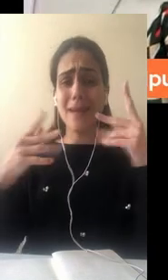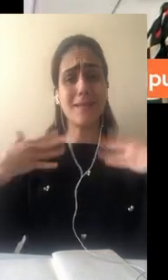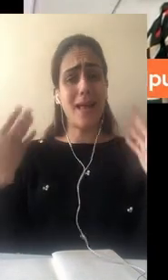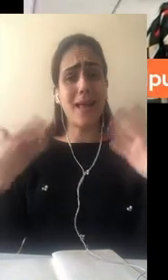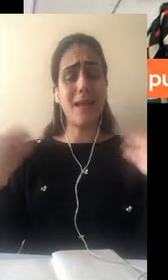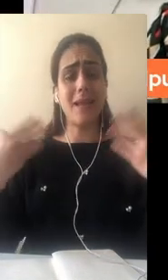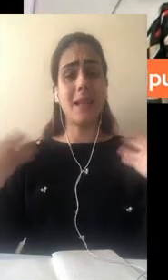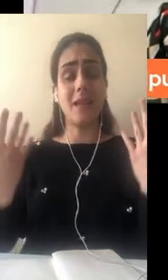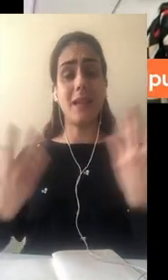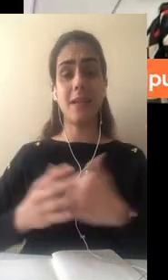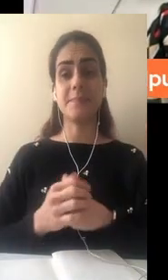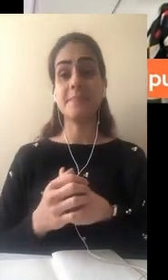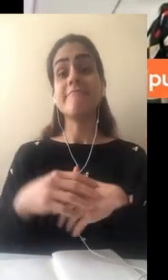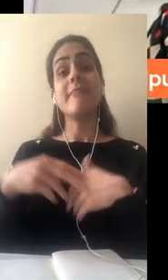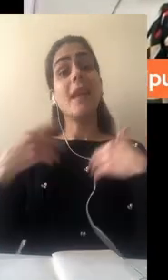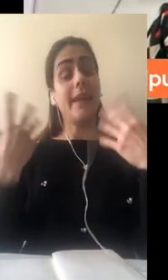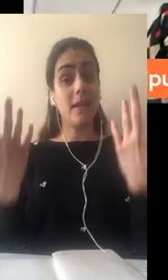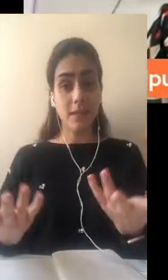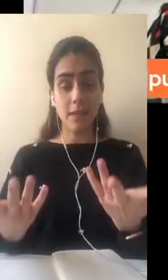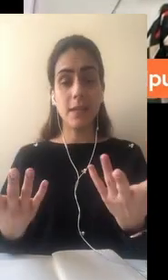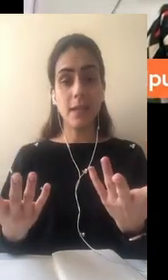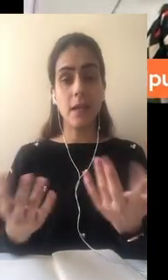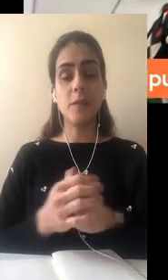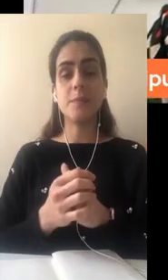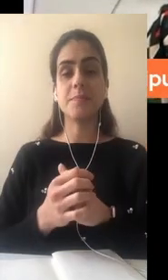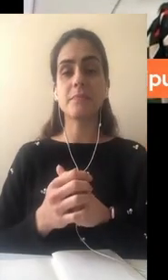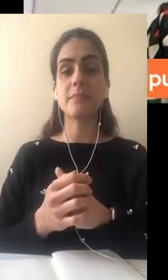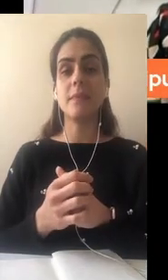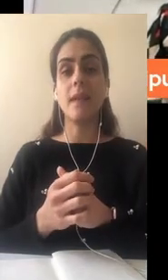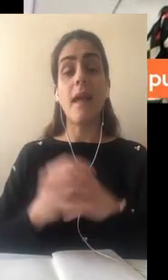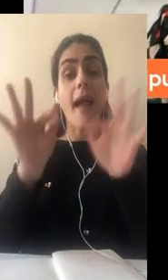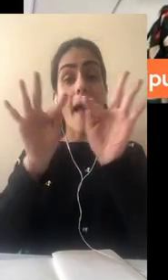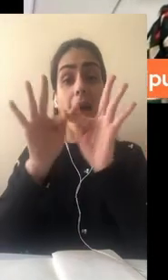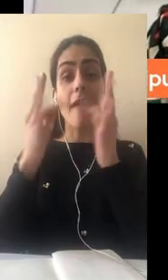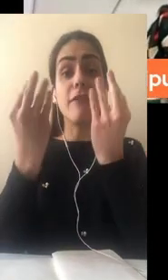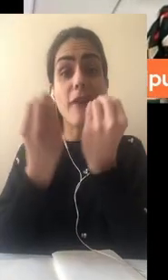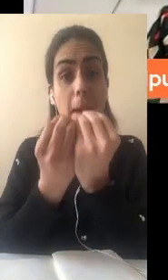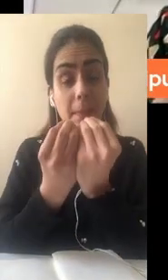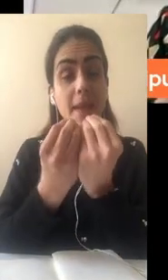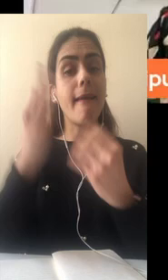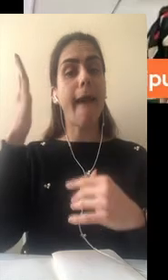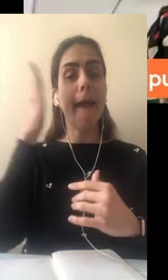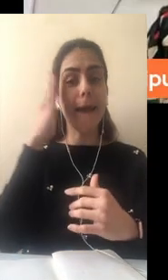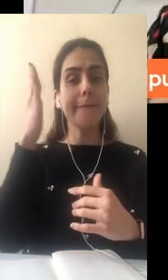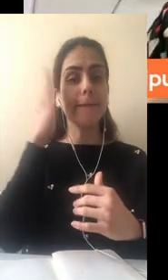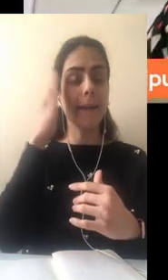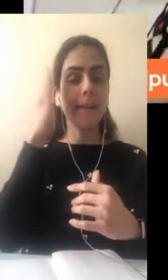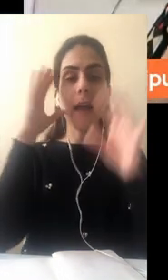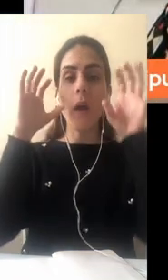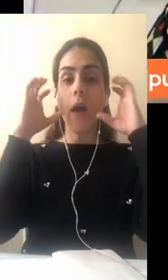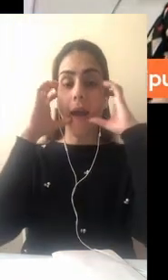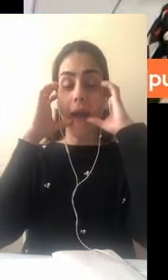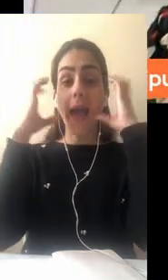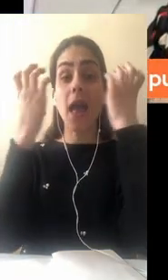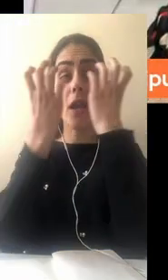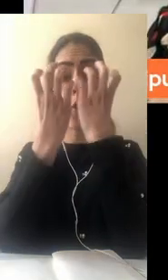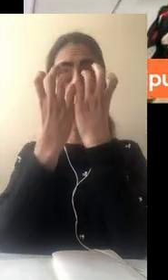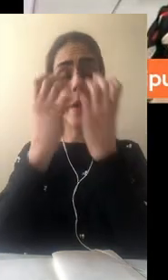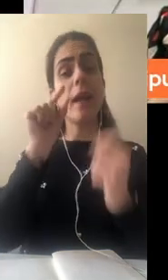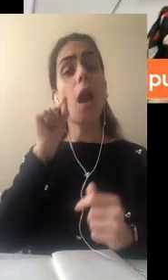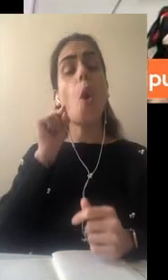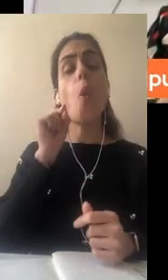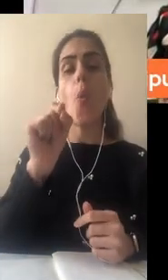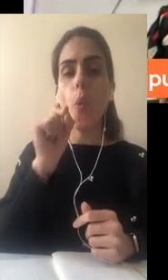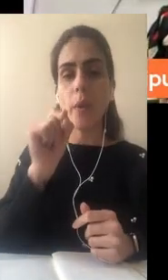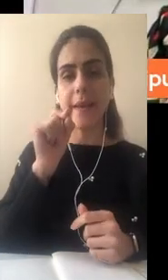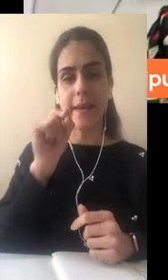entenderam, leram, porque tem muitos artigos, né, que falam o que é o Halloween, a sua procedência, por que que veio,